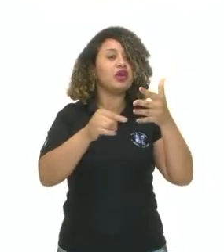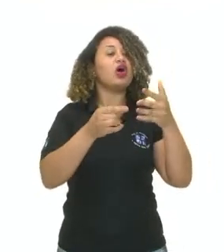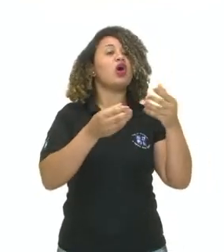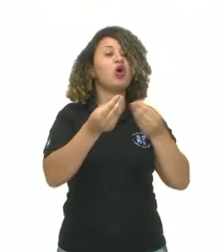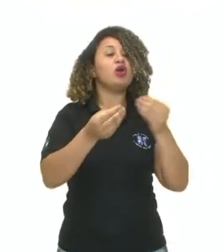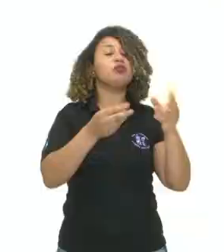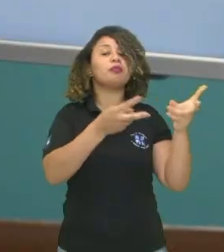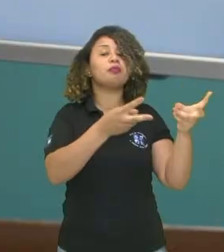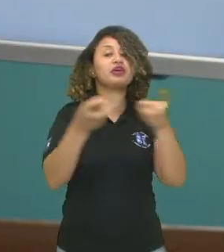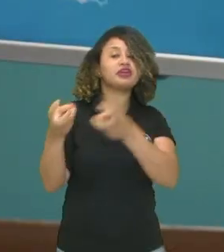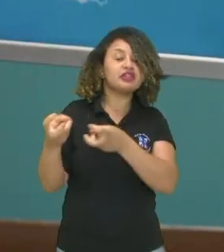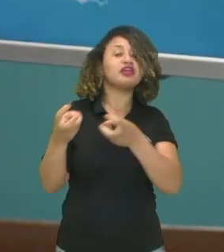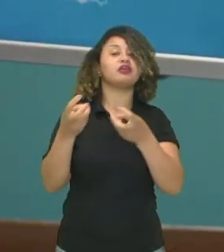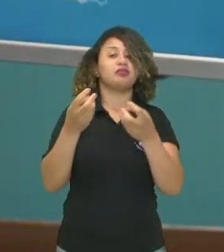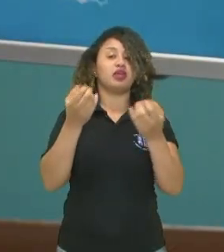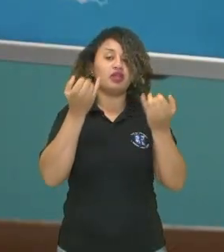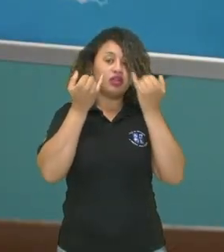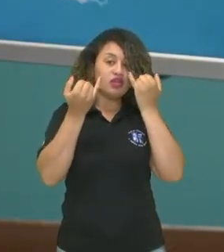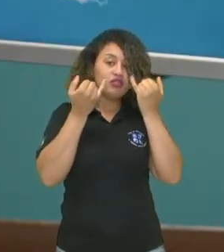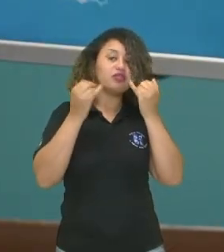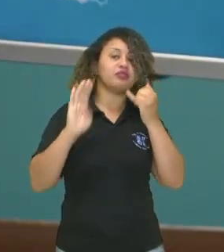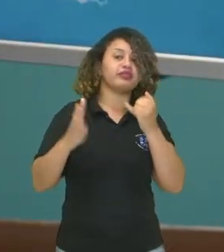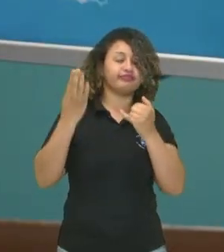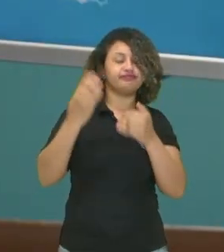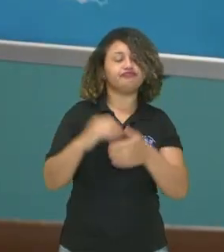notícias falsas. Agora sim,